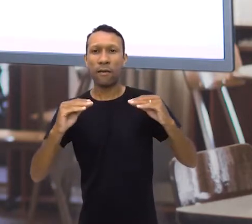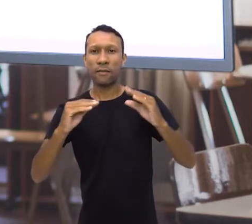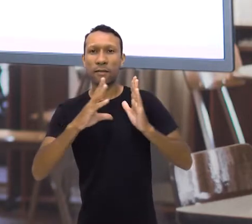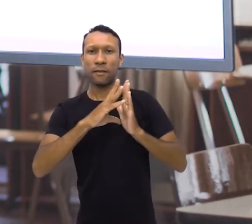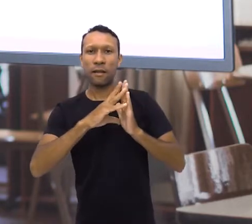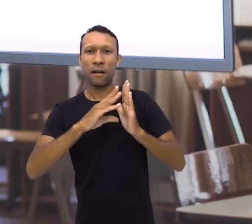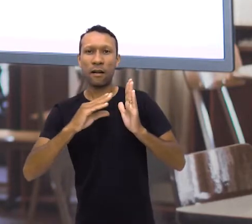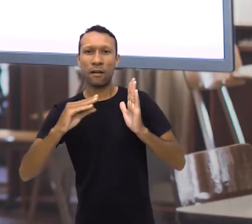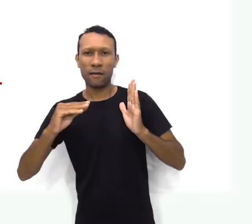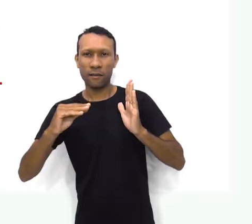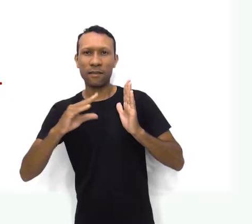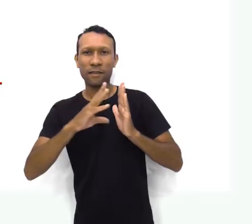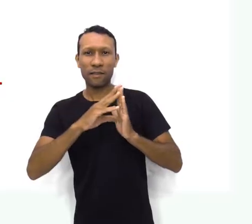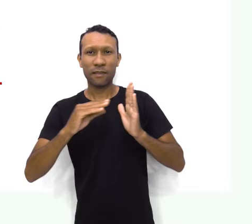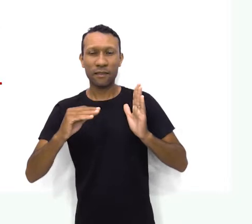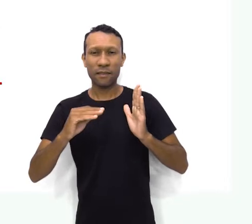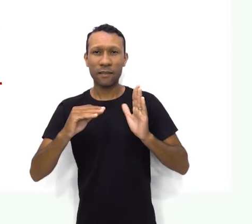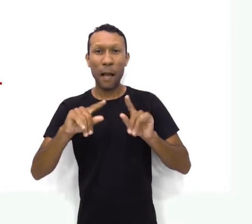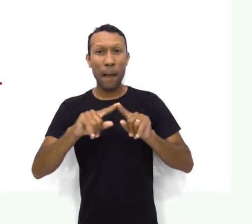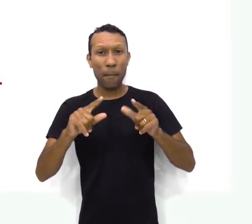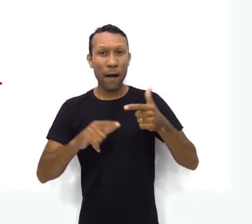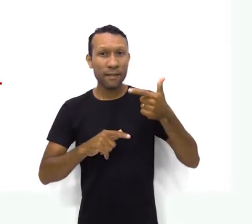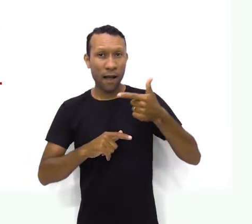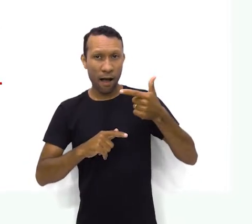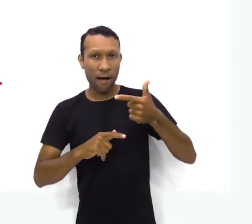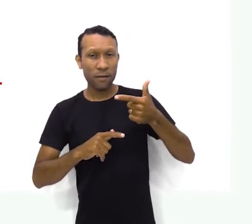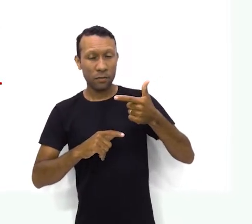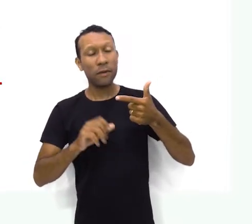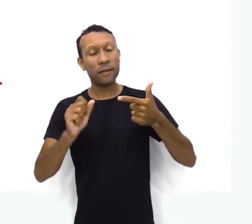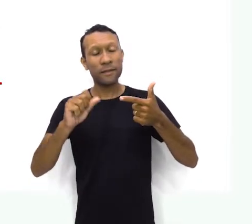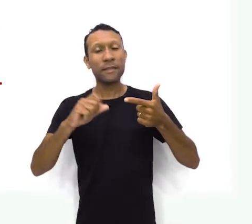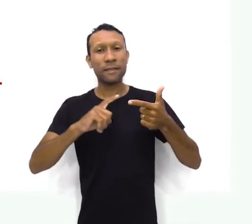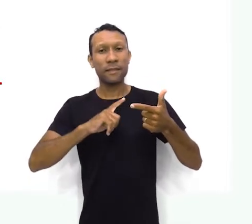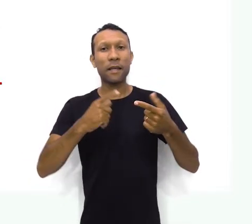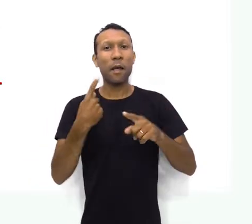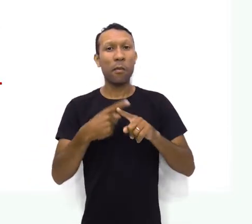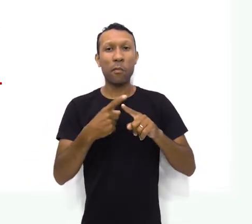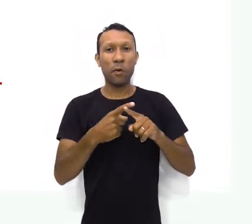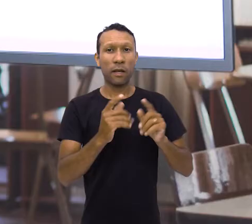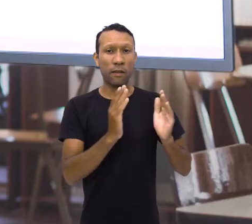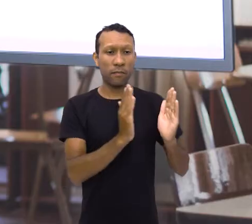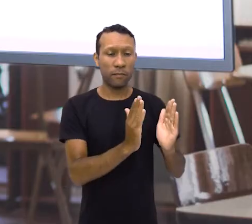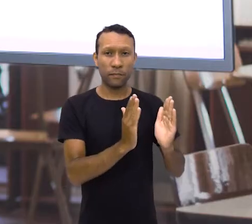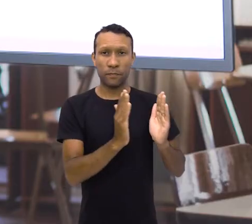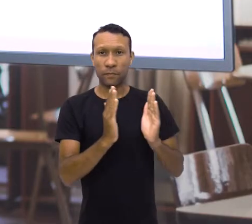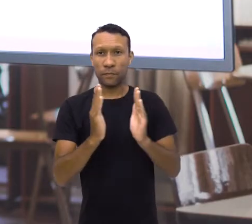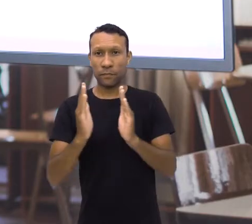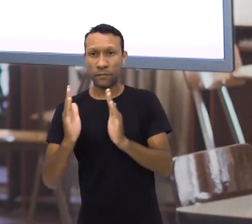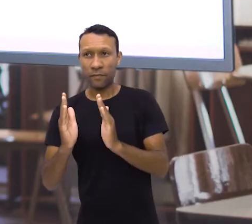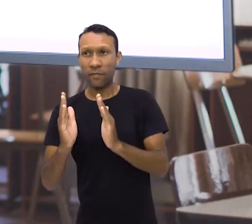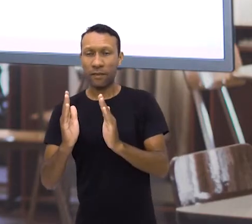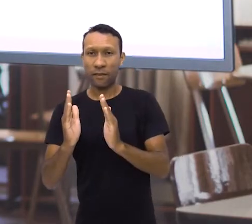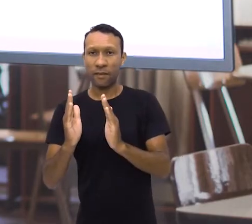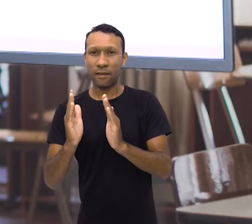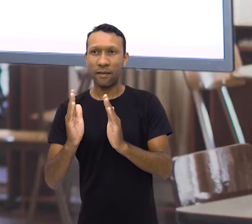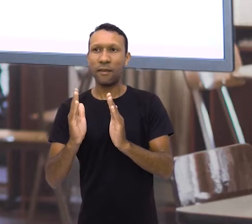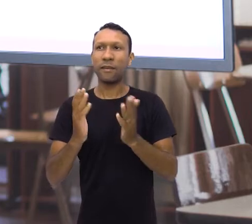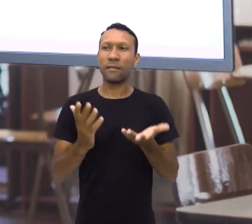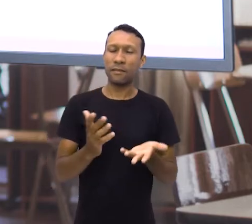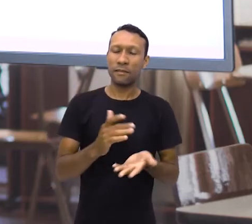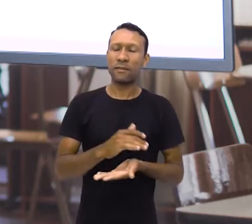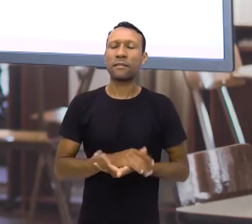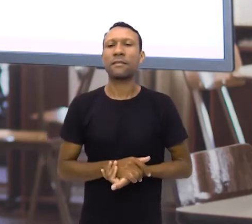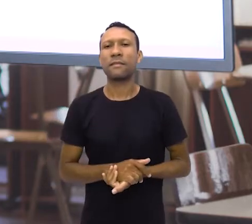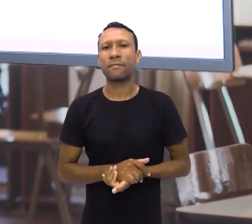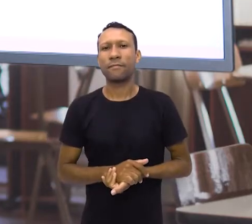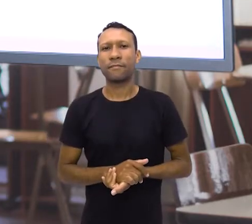espelho. Agora a equipe 2 fez sim, a de translação. Deslocou essa imagem. Não foi deslocado,